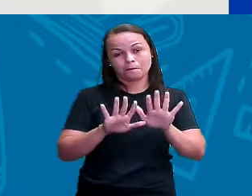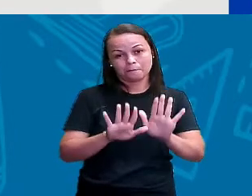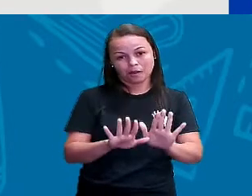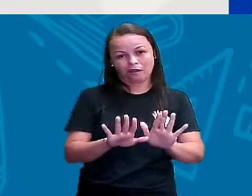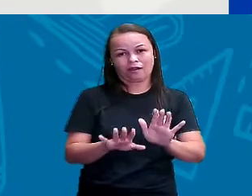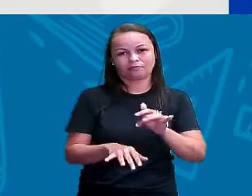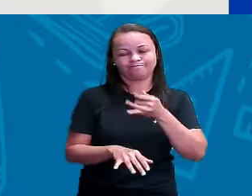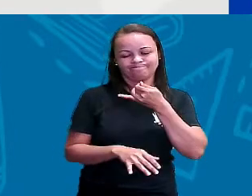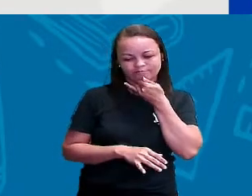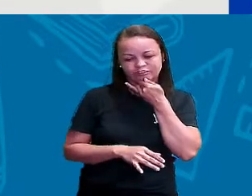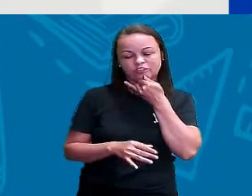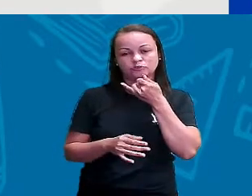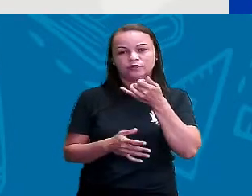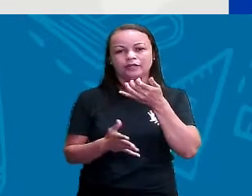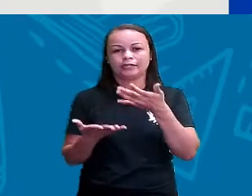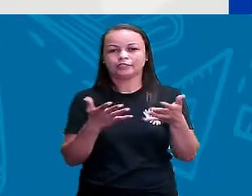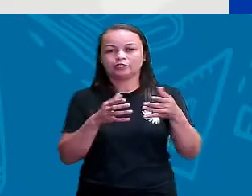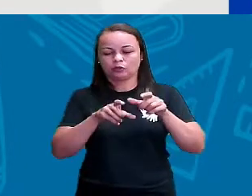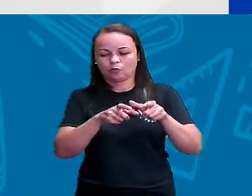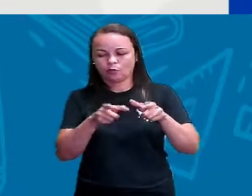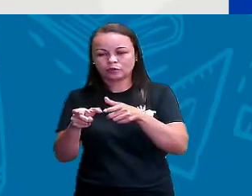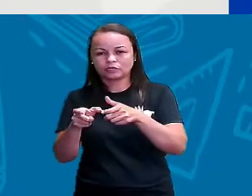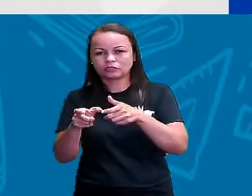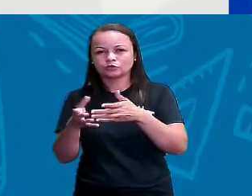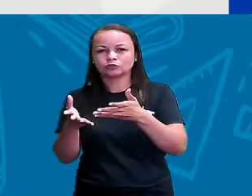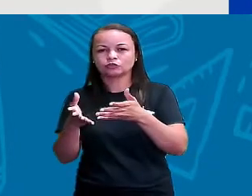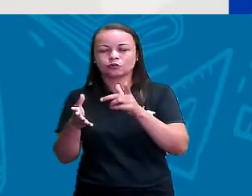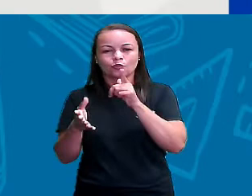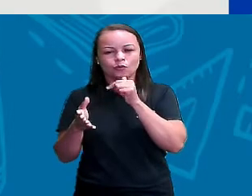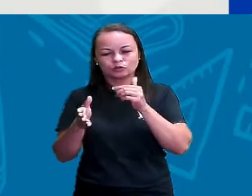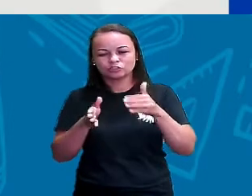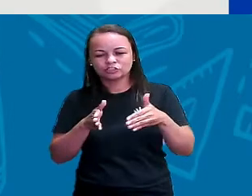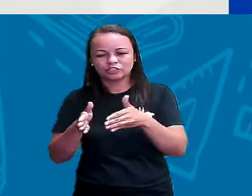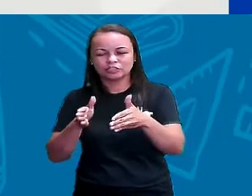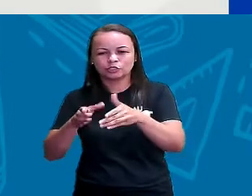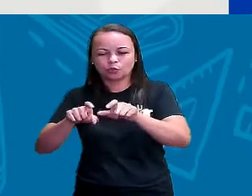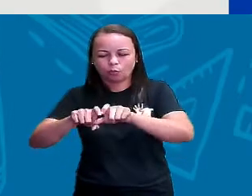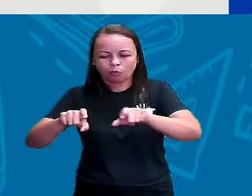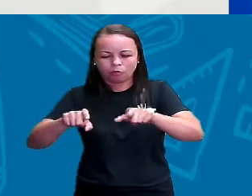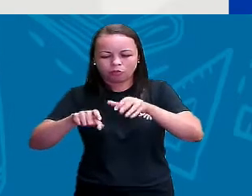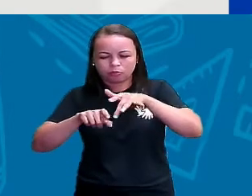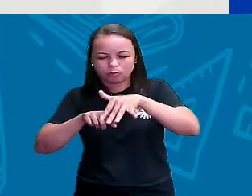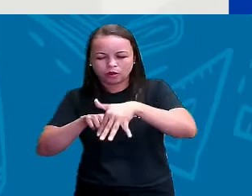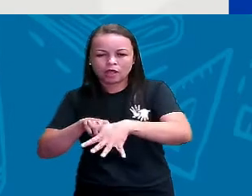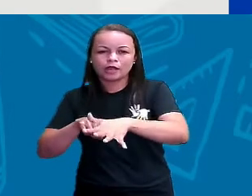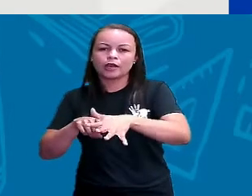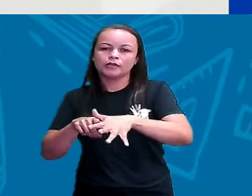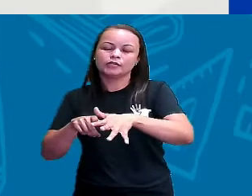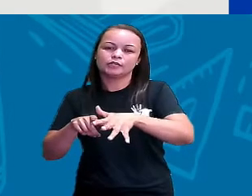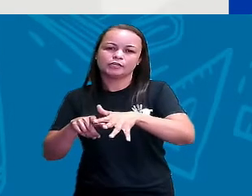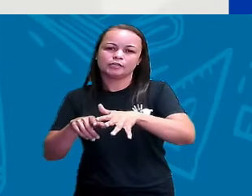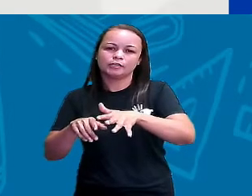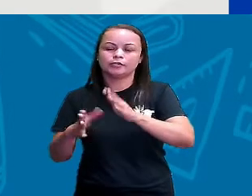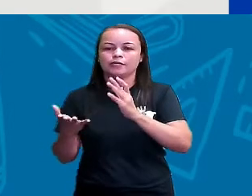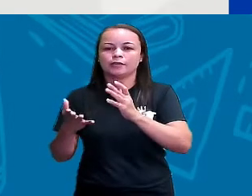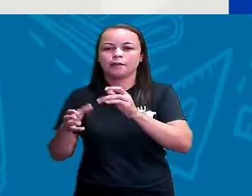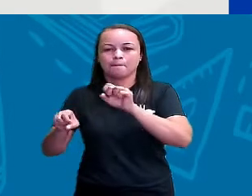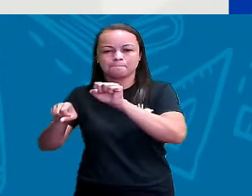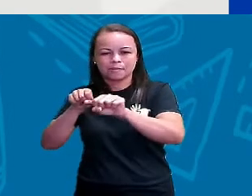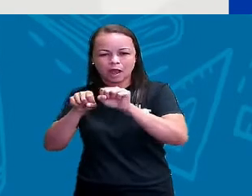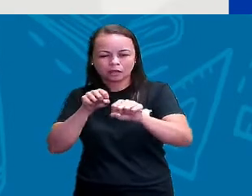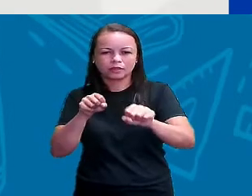esgoto acaba tendo como destino final os nossos rios e matando ali toda a diversidade de animais